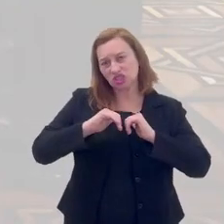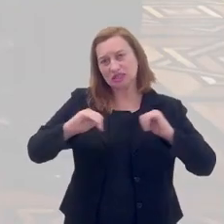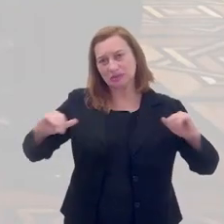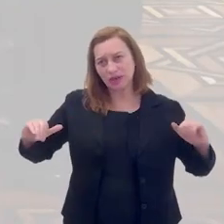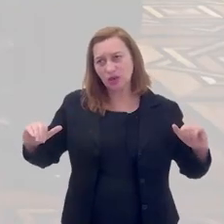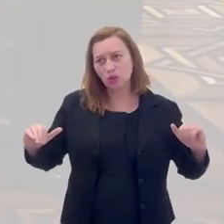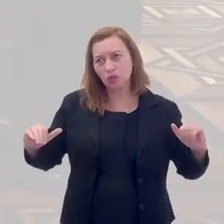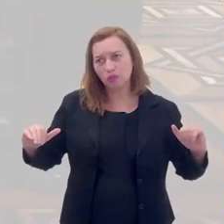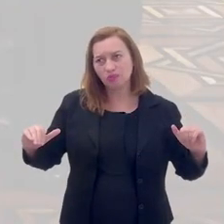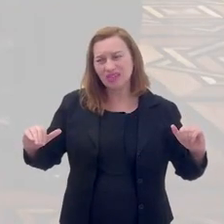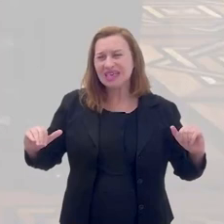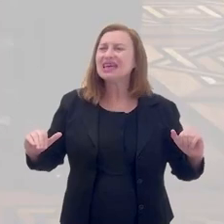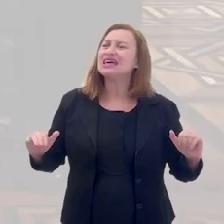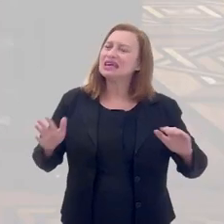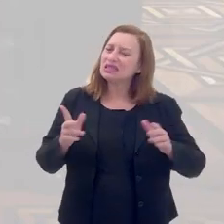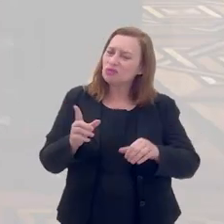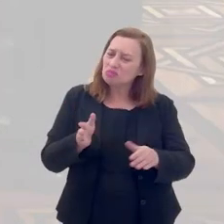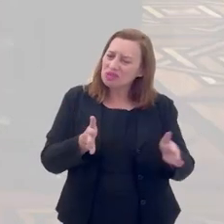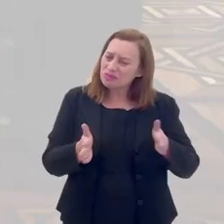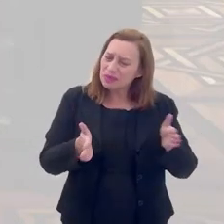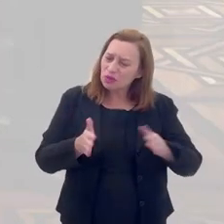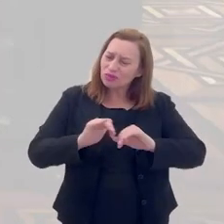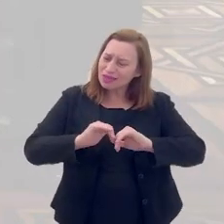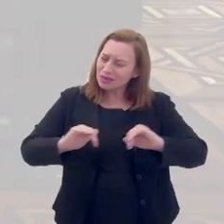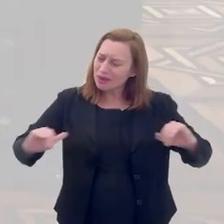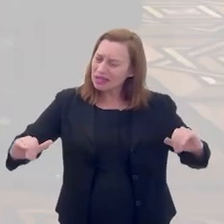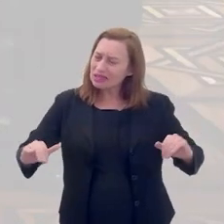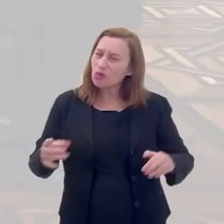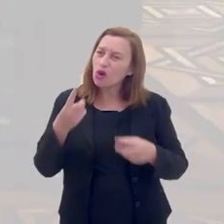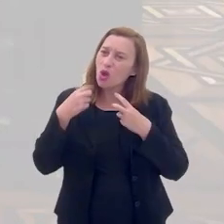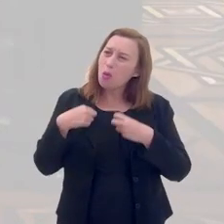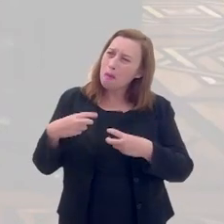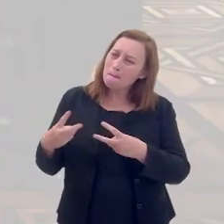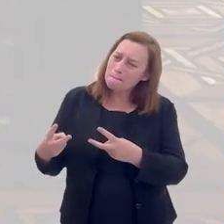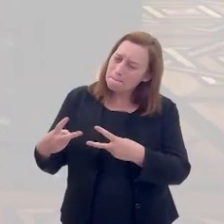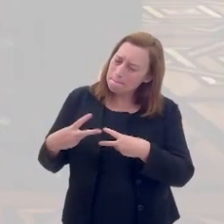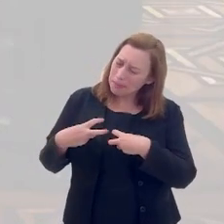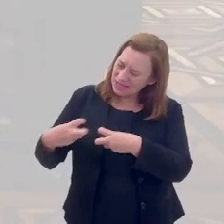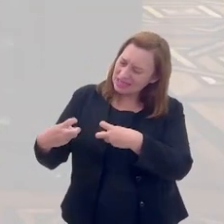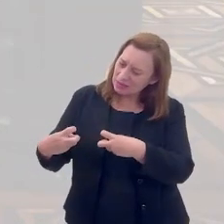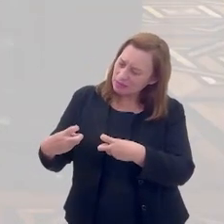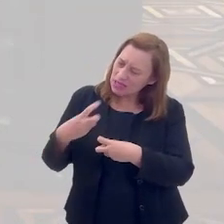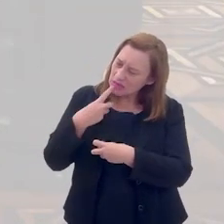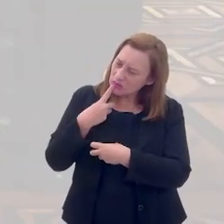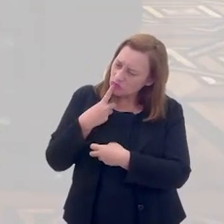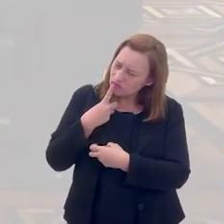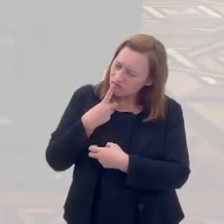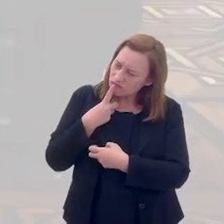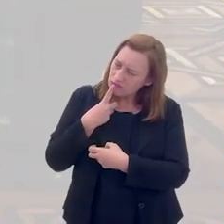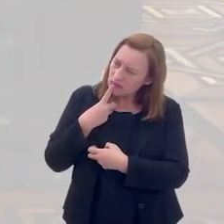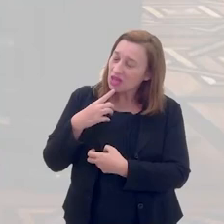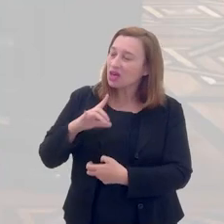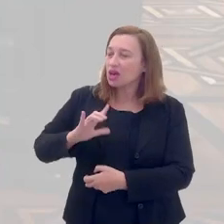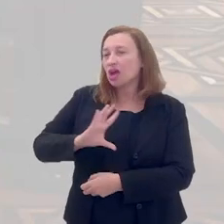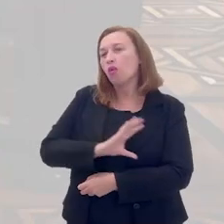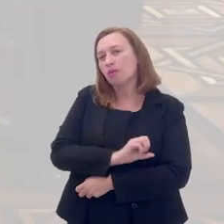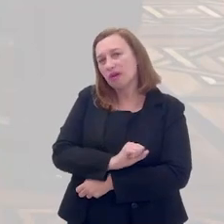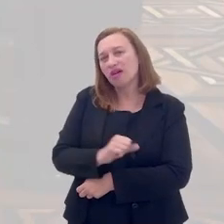separamos e nessa separação eu pude perceber o quanto eu amava